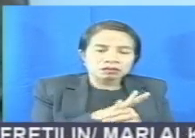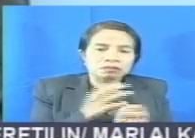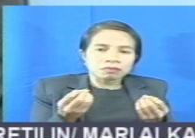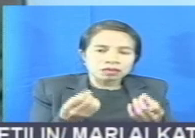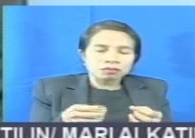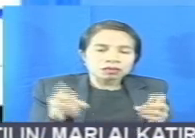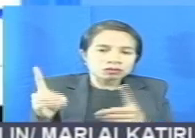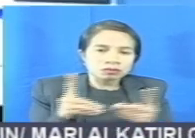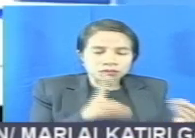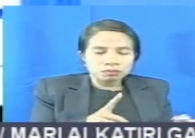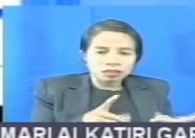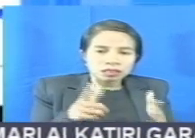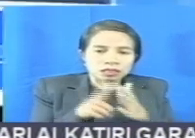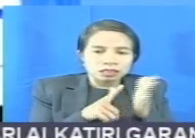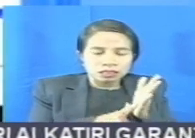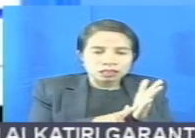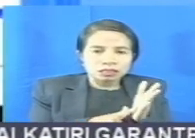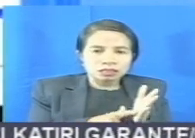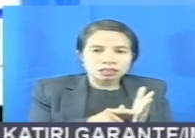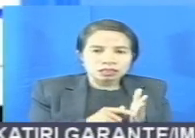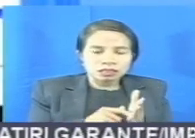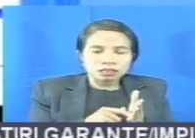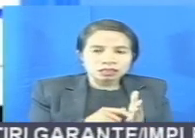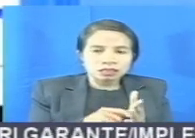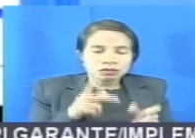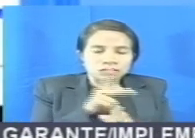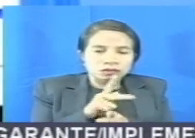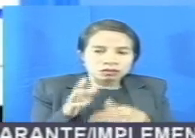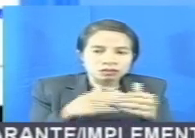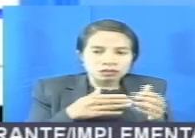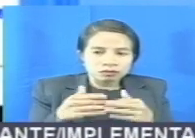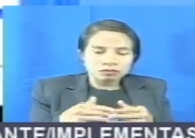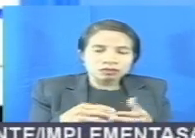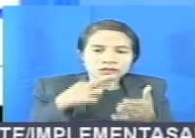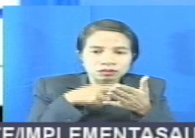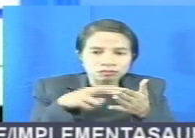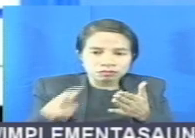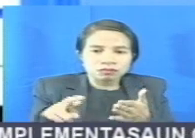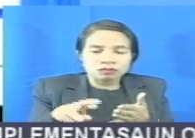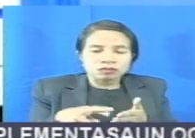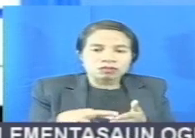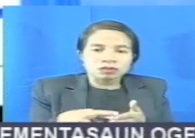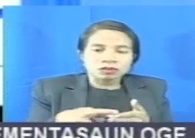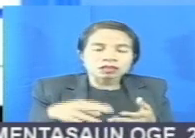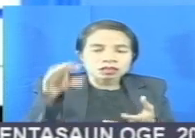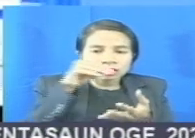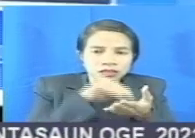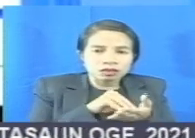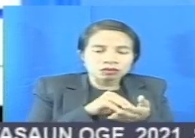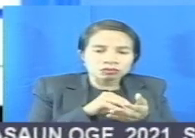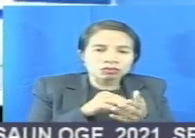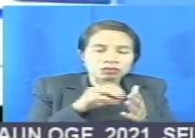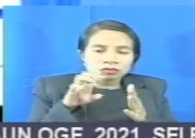tua autoridade cá taca lei de lei proteção civil neve retam por munga e tem ser instala